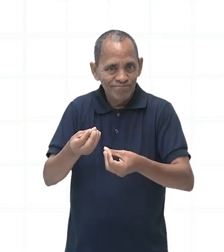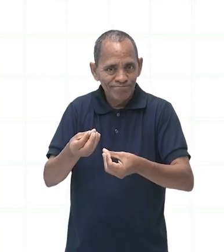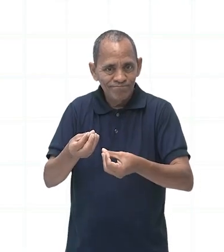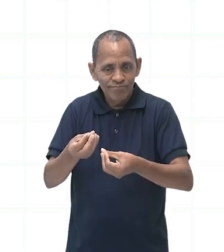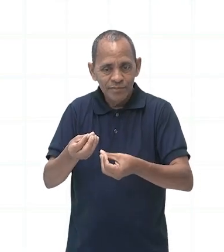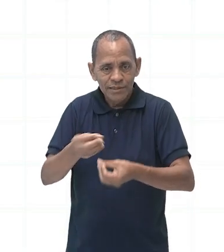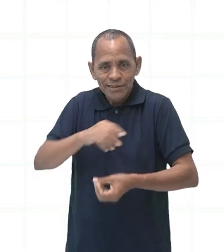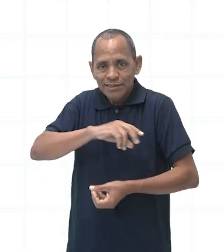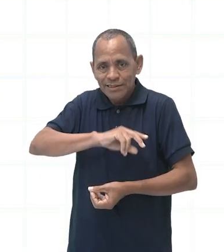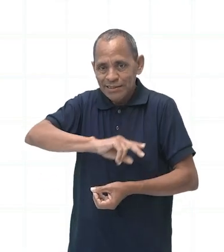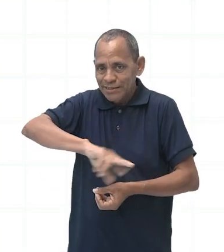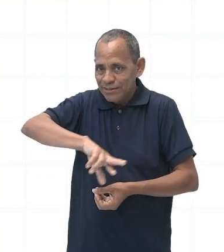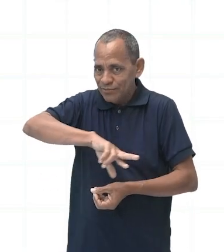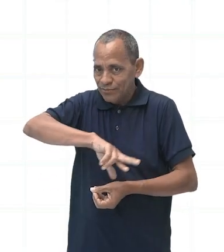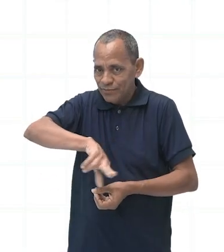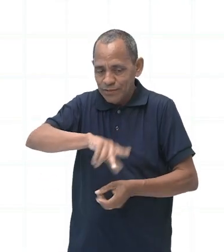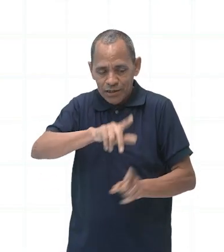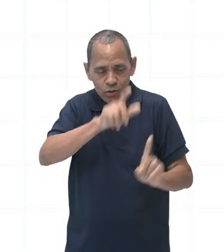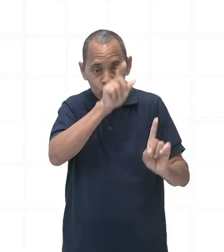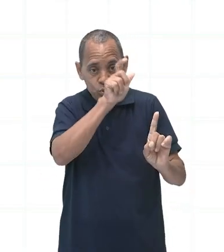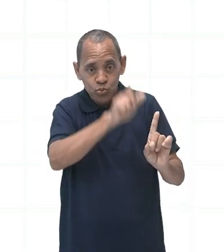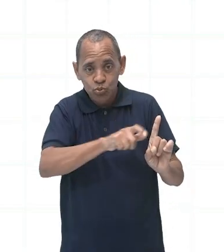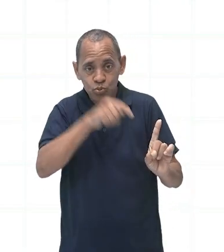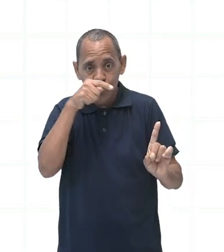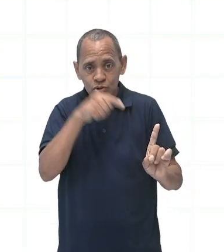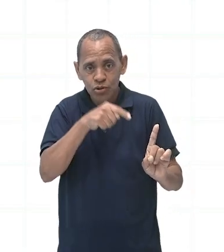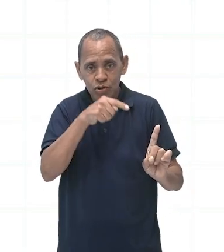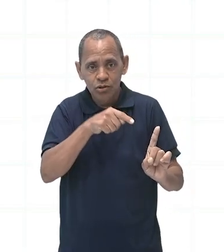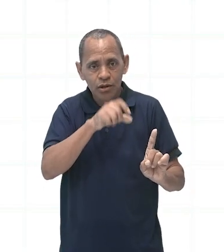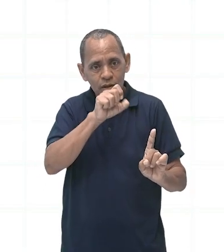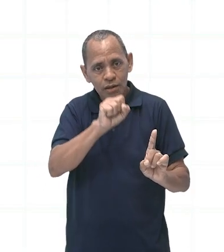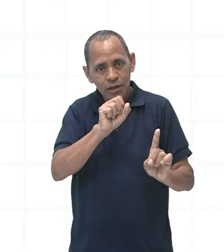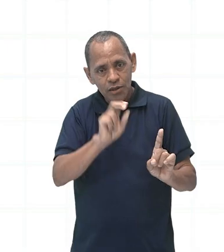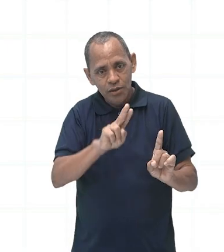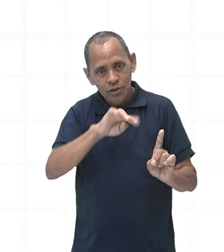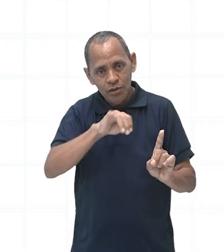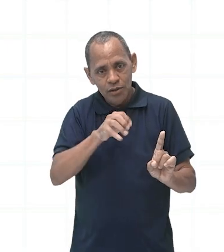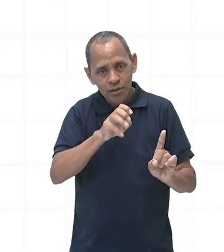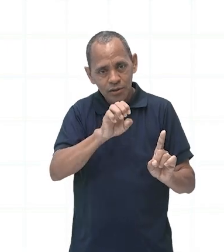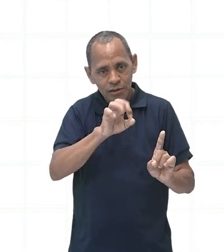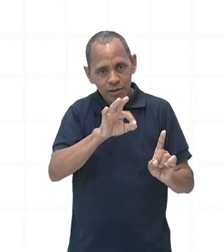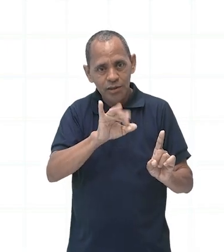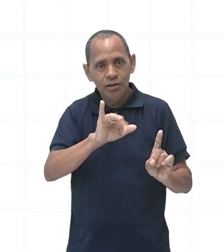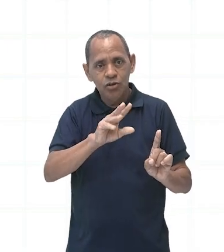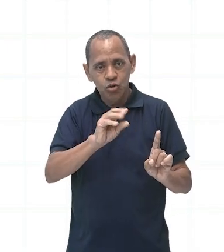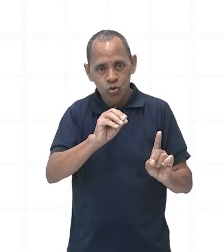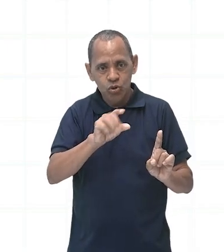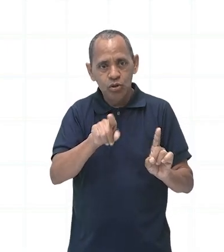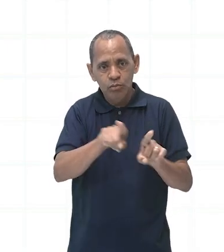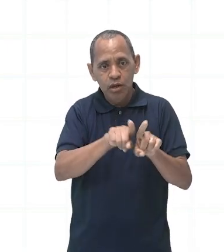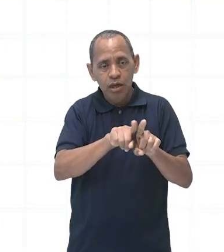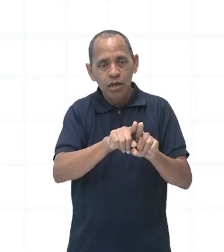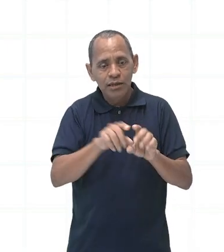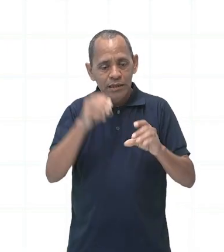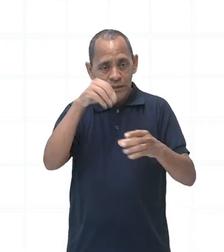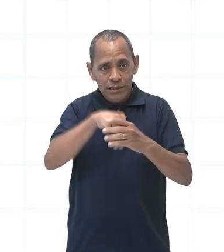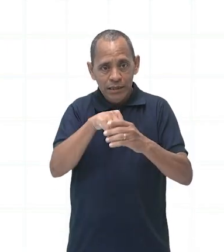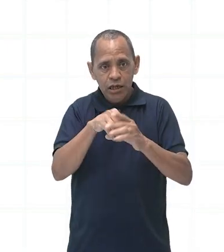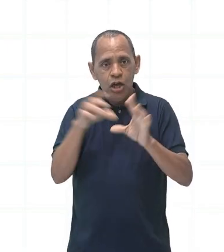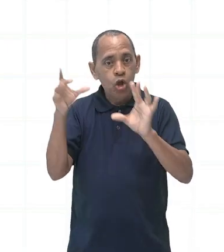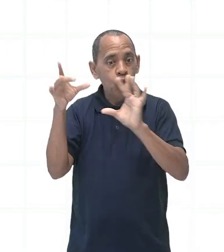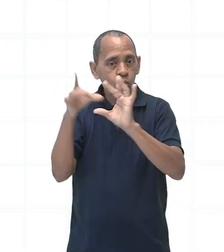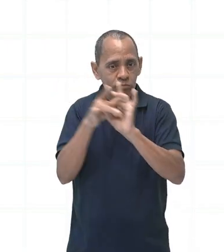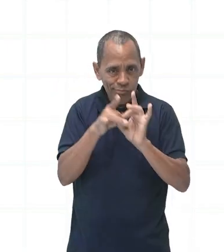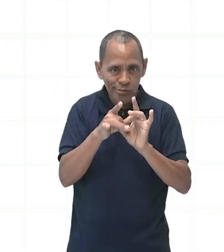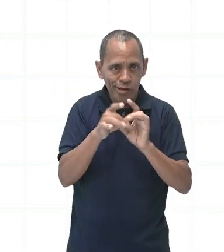ação de ofertar não está sendo exercida pelo sujeito? Quem está ofertando aqui,